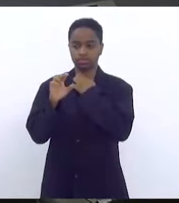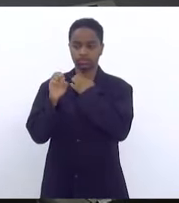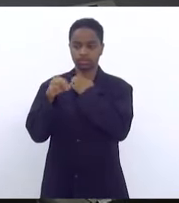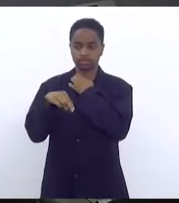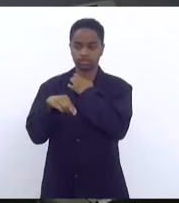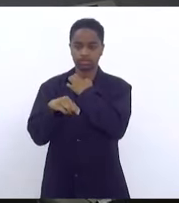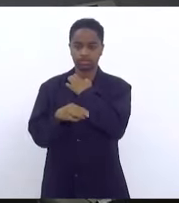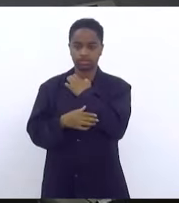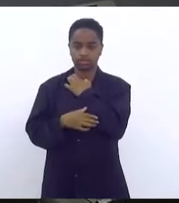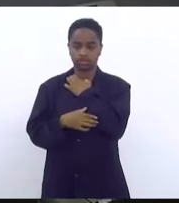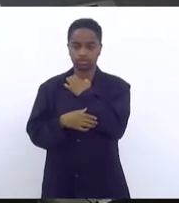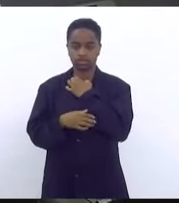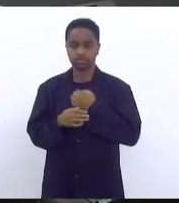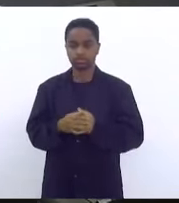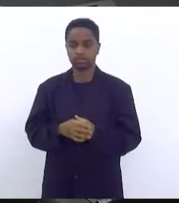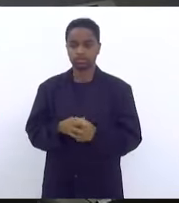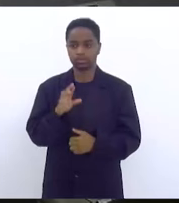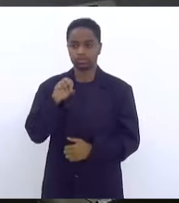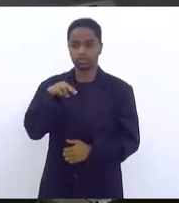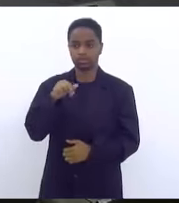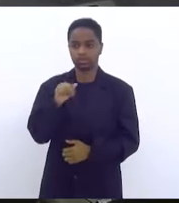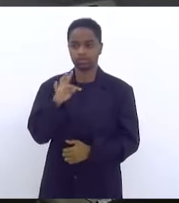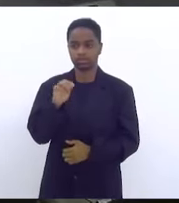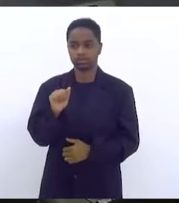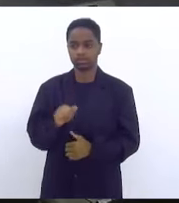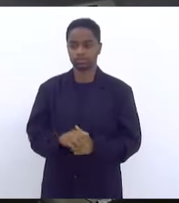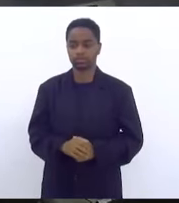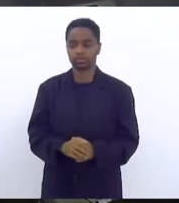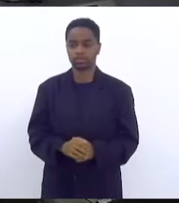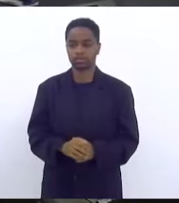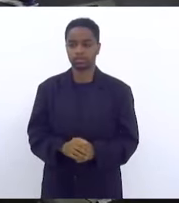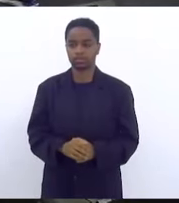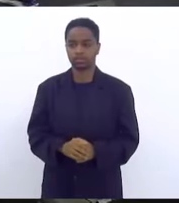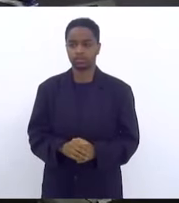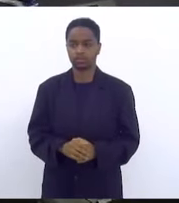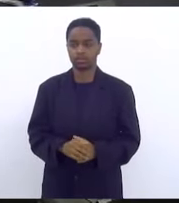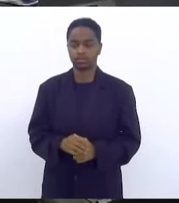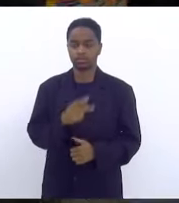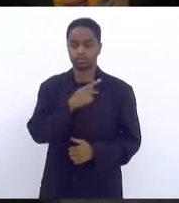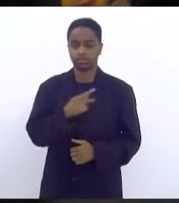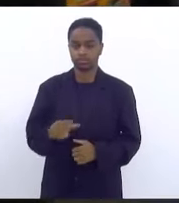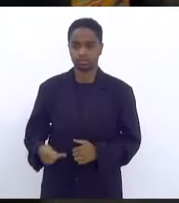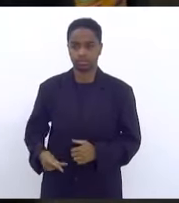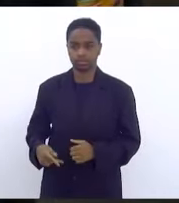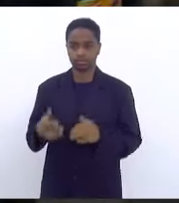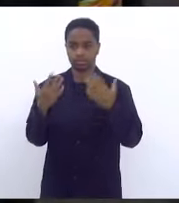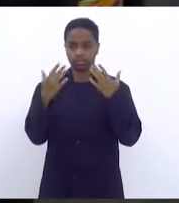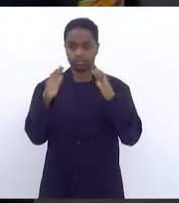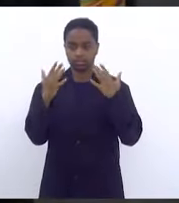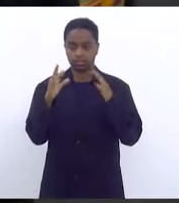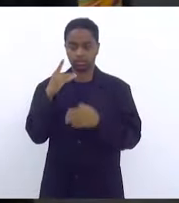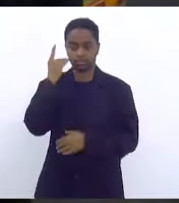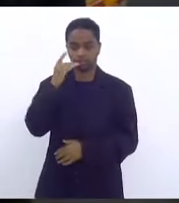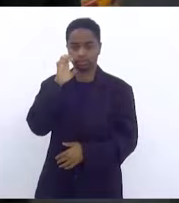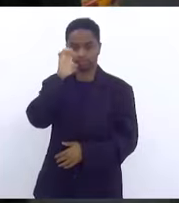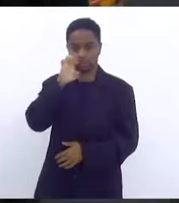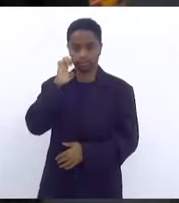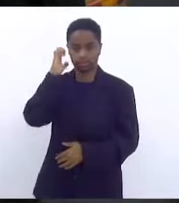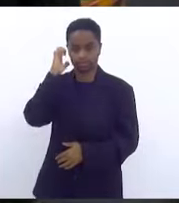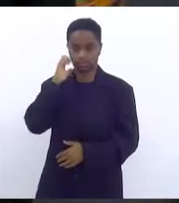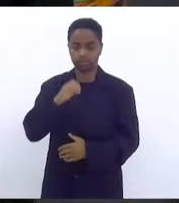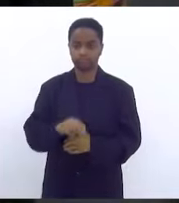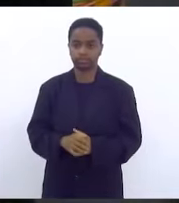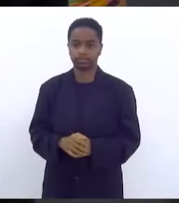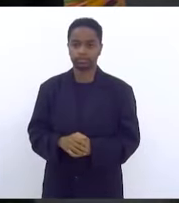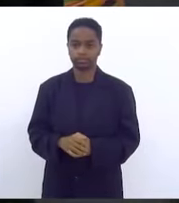Moraes, deputada Renata Souza. Senhora presidente, já parabenizando a deputada Élica